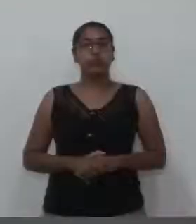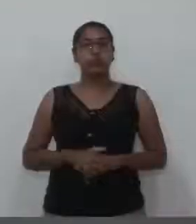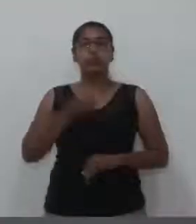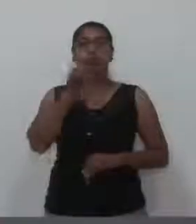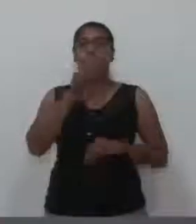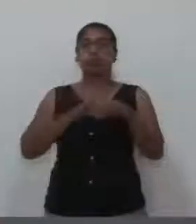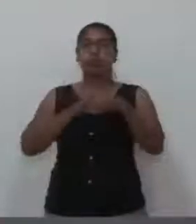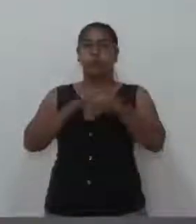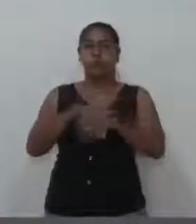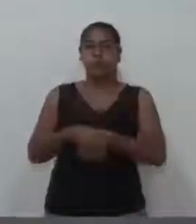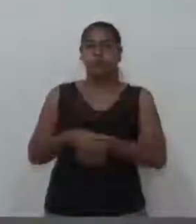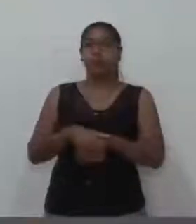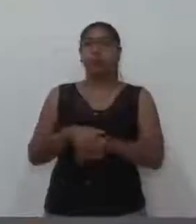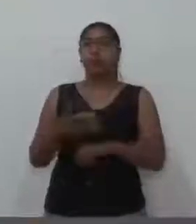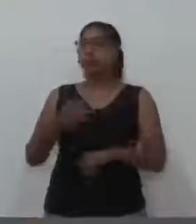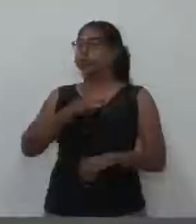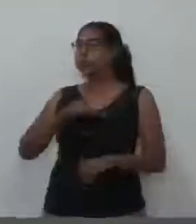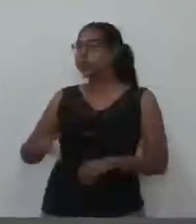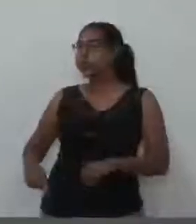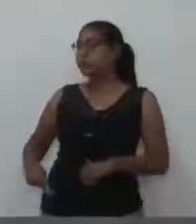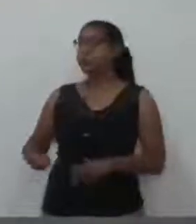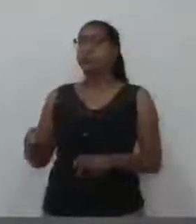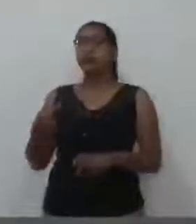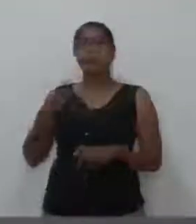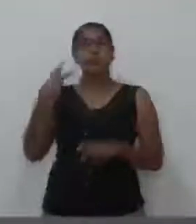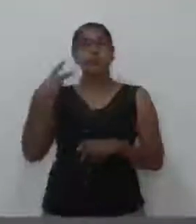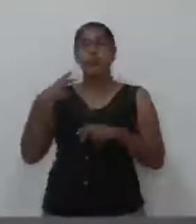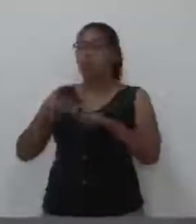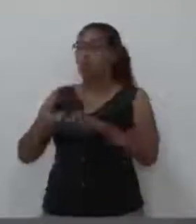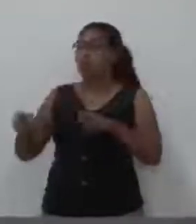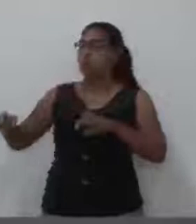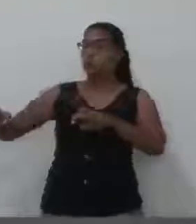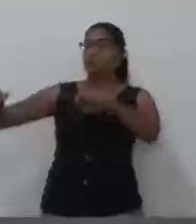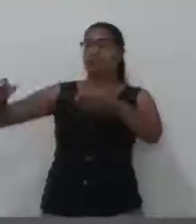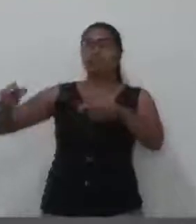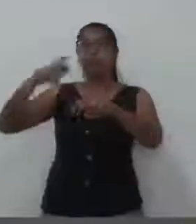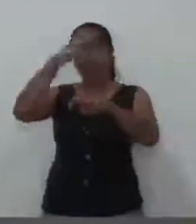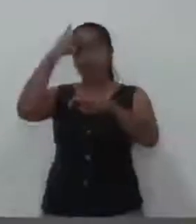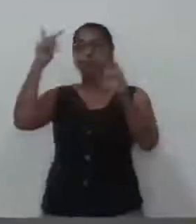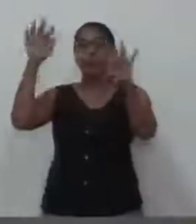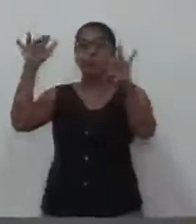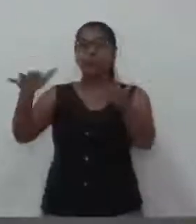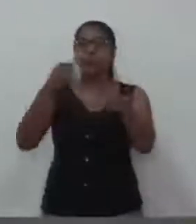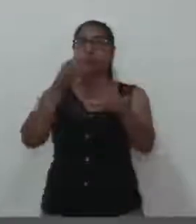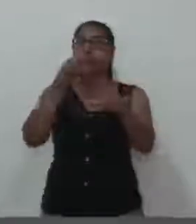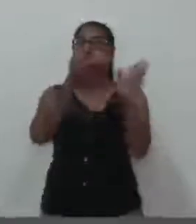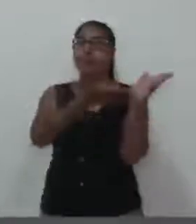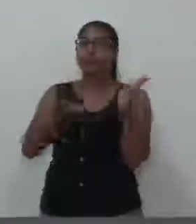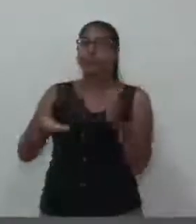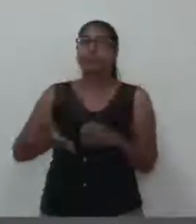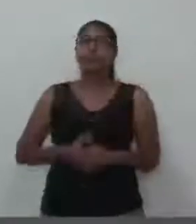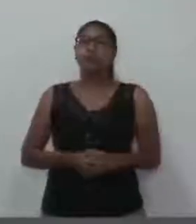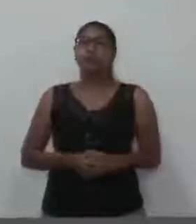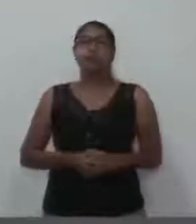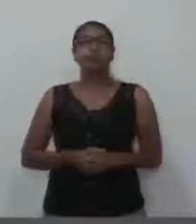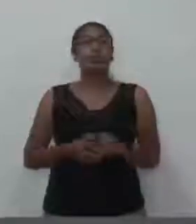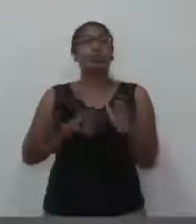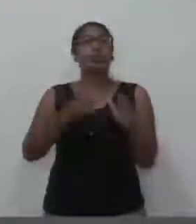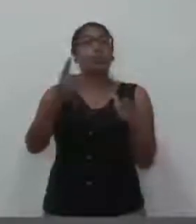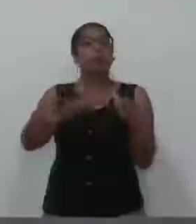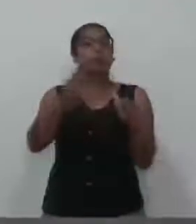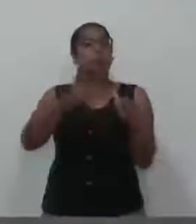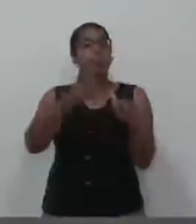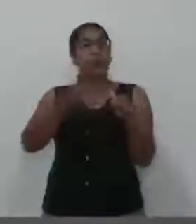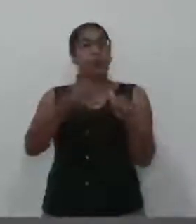Boa noite, vereador-presidente do GELM, vereadora Flávia, nobres pares, público presente, sejam bem-vindos. Quero começar só lembrando